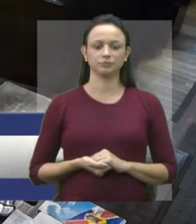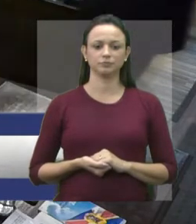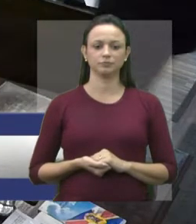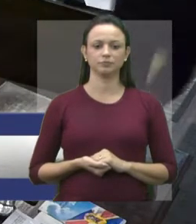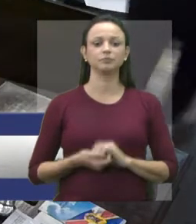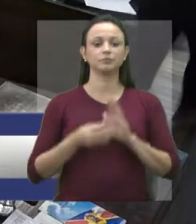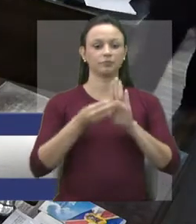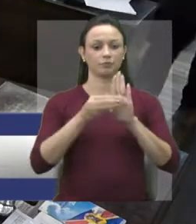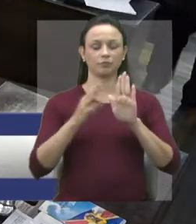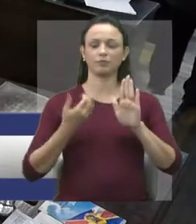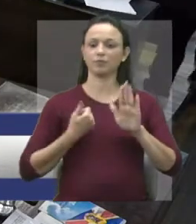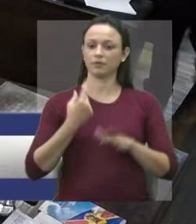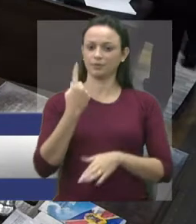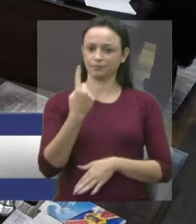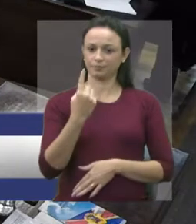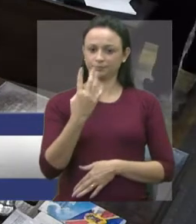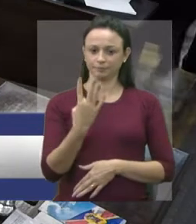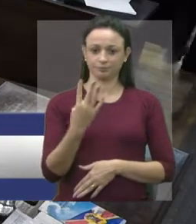Indicação número